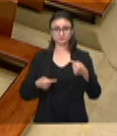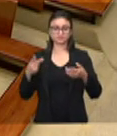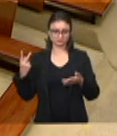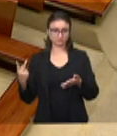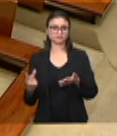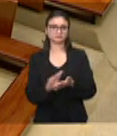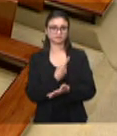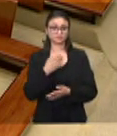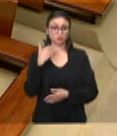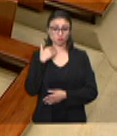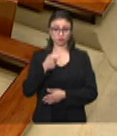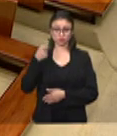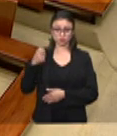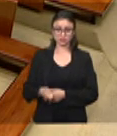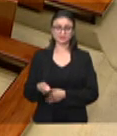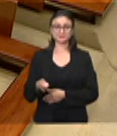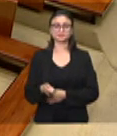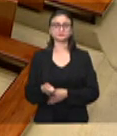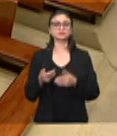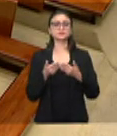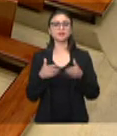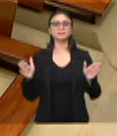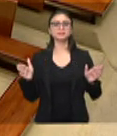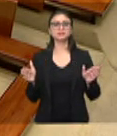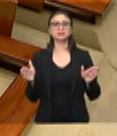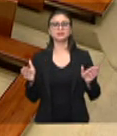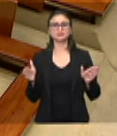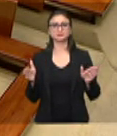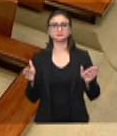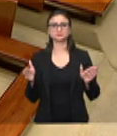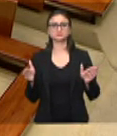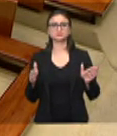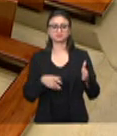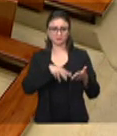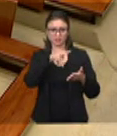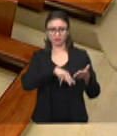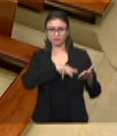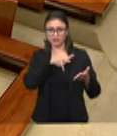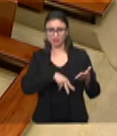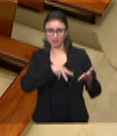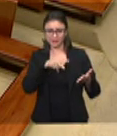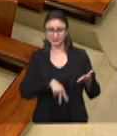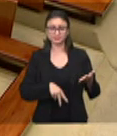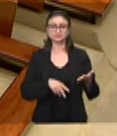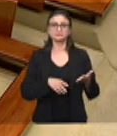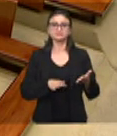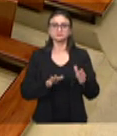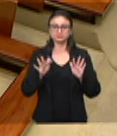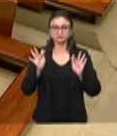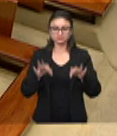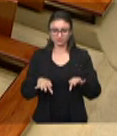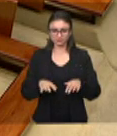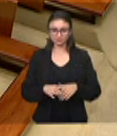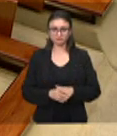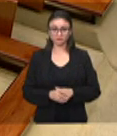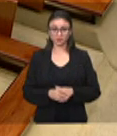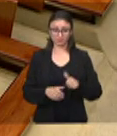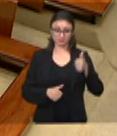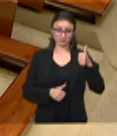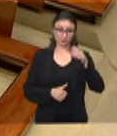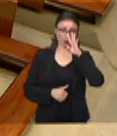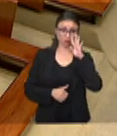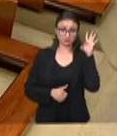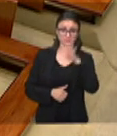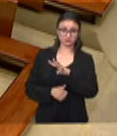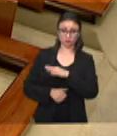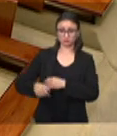muito. O juiz abria a vista para as alegações finais, primeiro para a acusação e